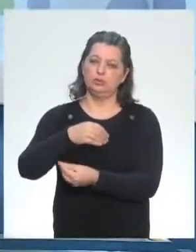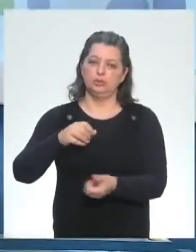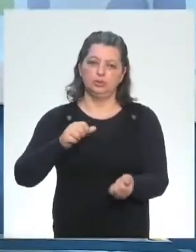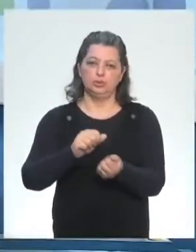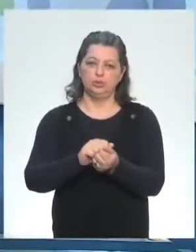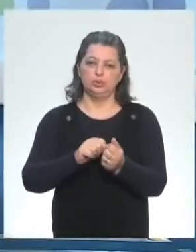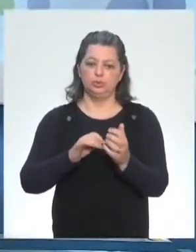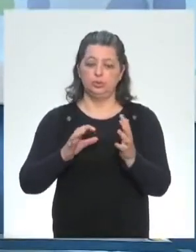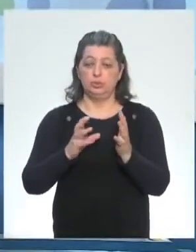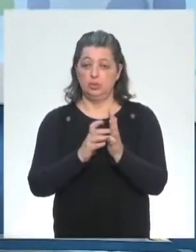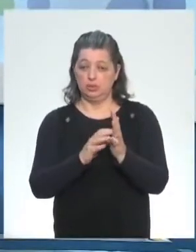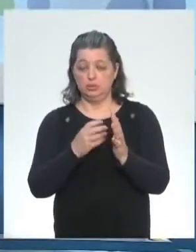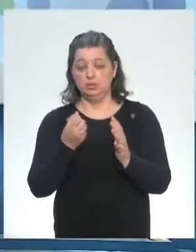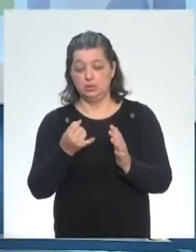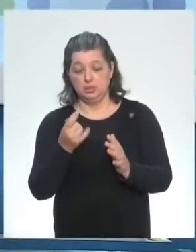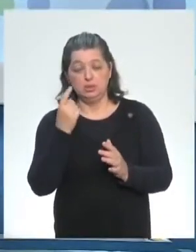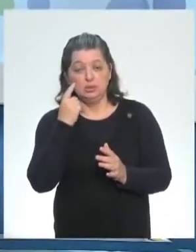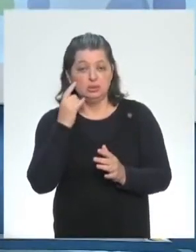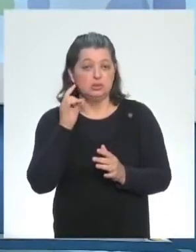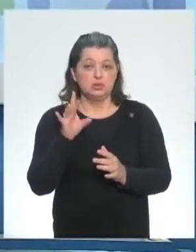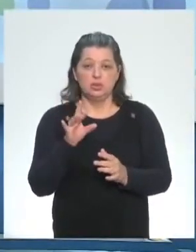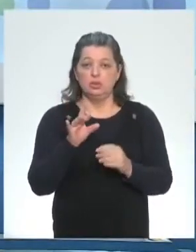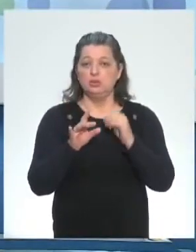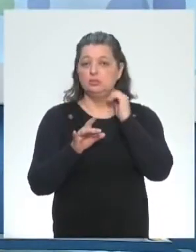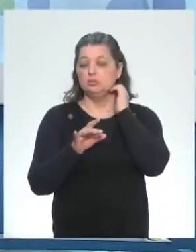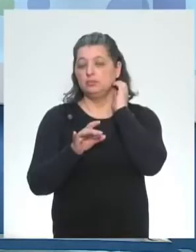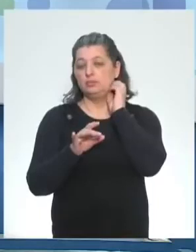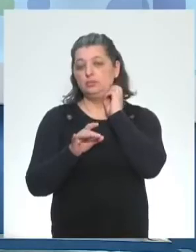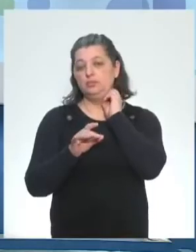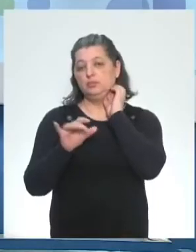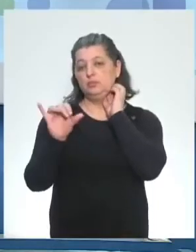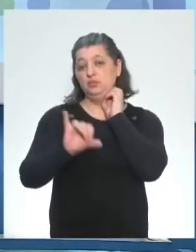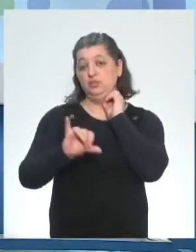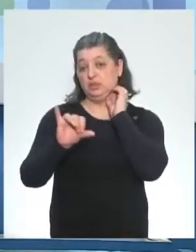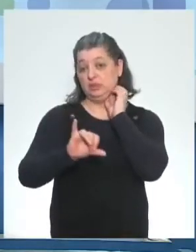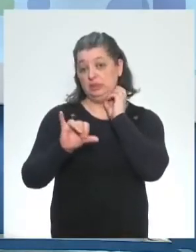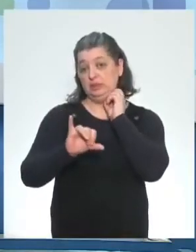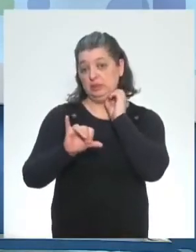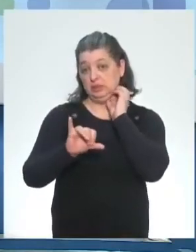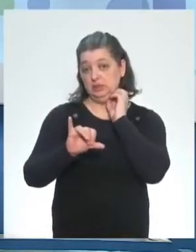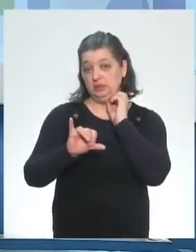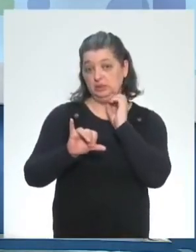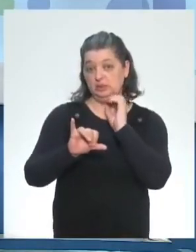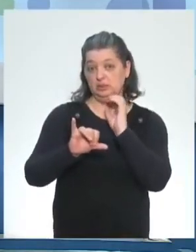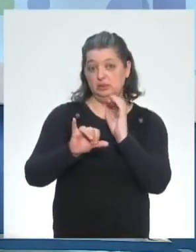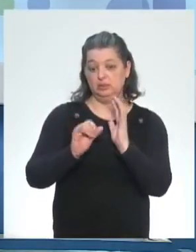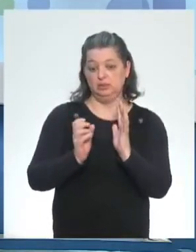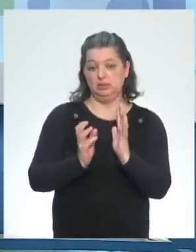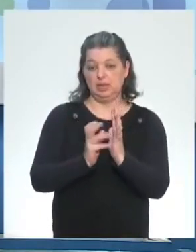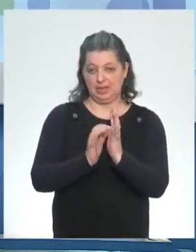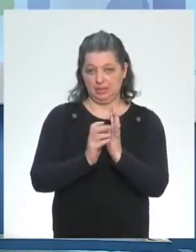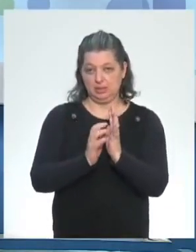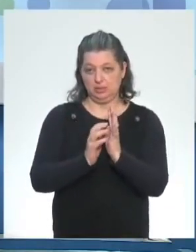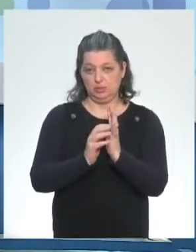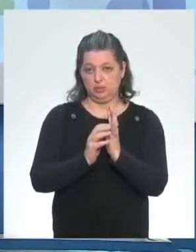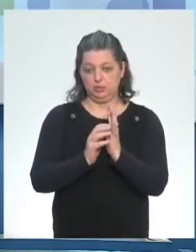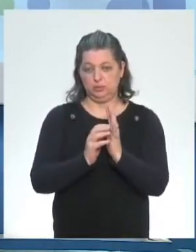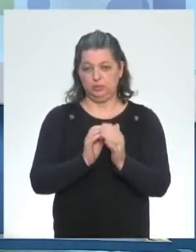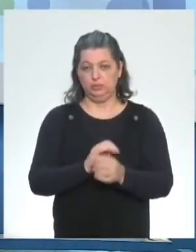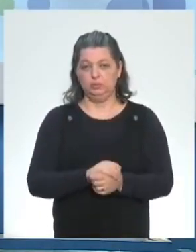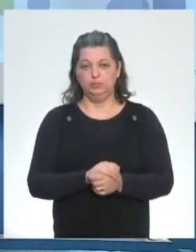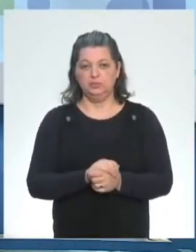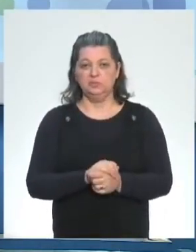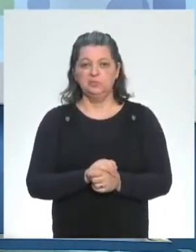transparente. Então, se eu colocar a fenolftaleína aqui no vinagre, que é um meio ácido, ela